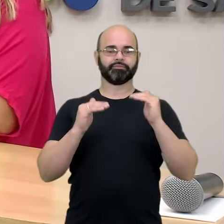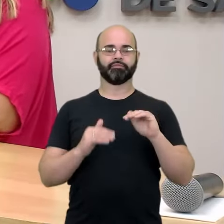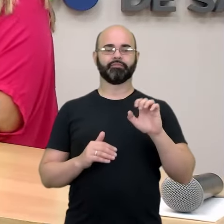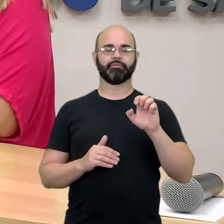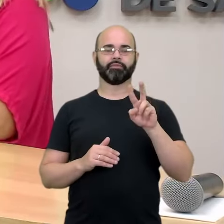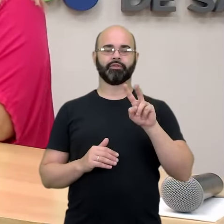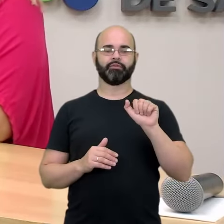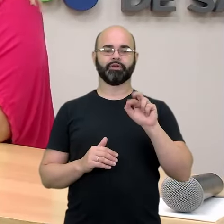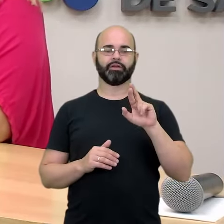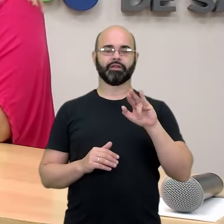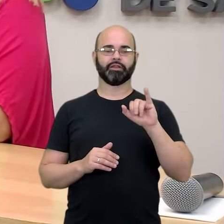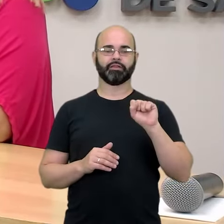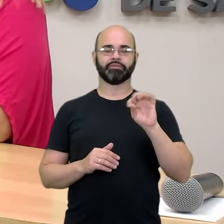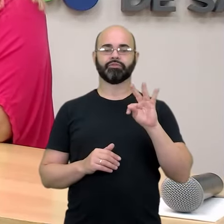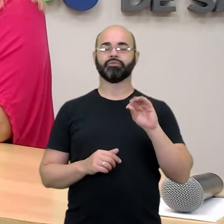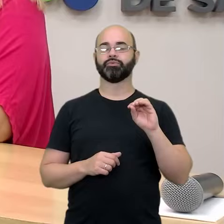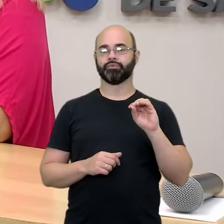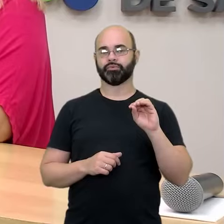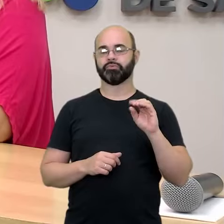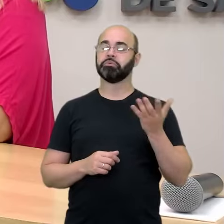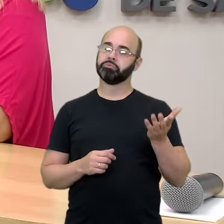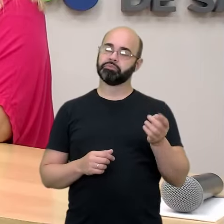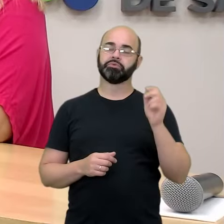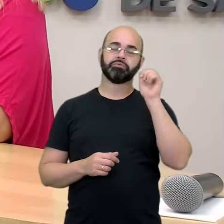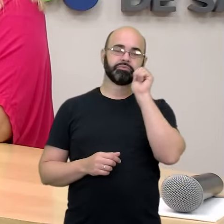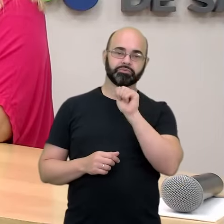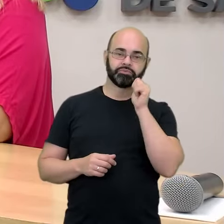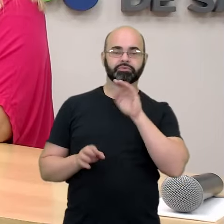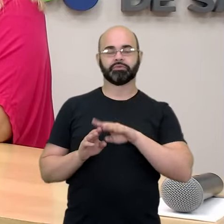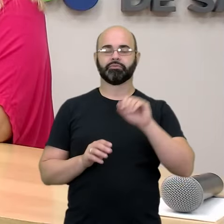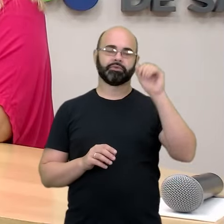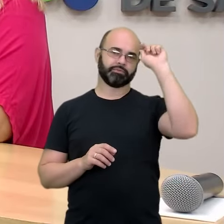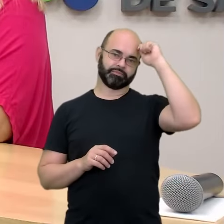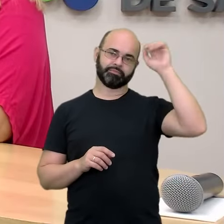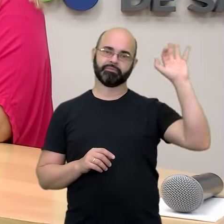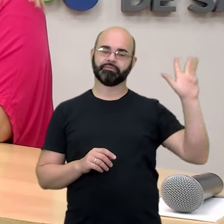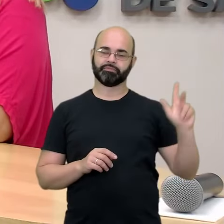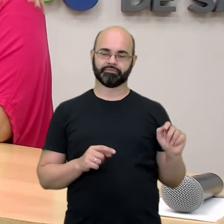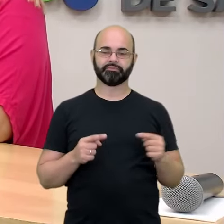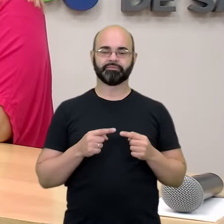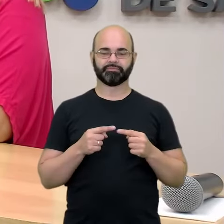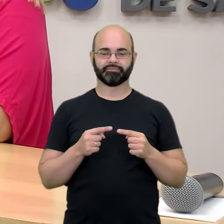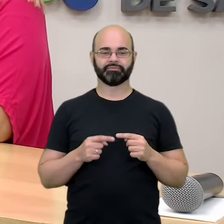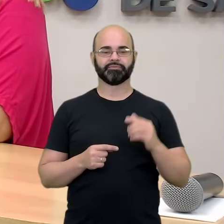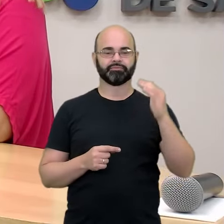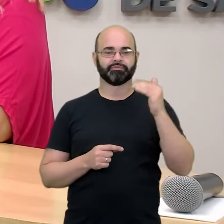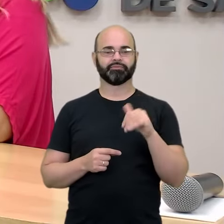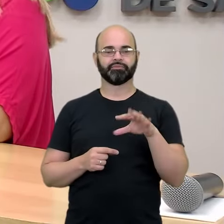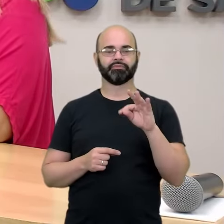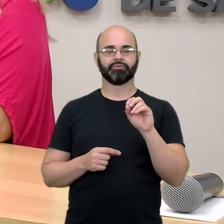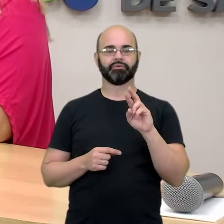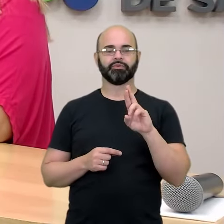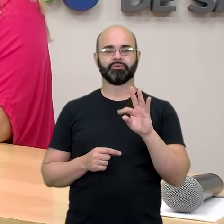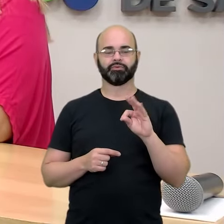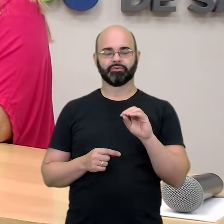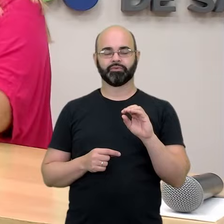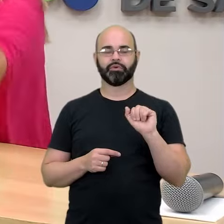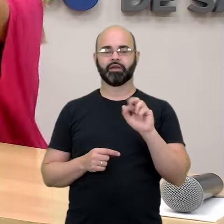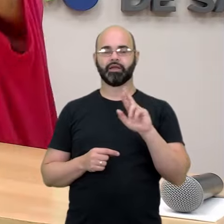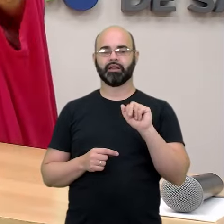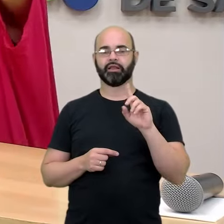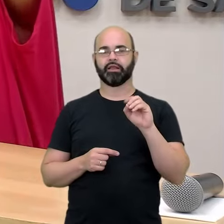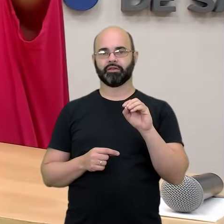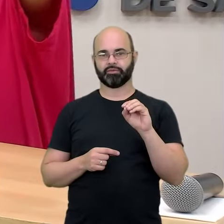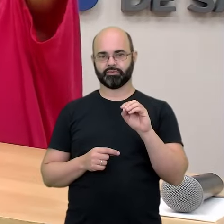Evaristo, também como exemplo de tanto feminina como afro-brasileira. O Torto Arado, que é um exemplo de